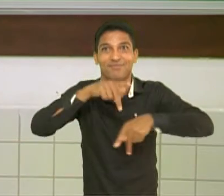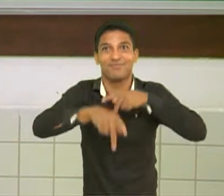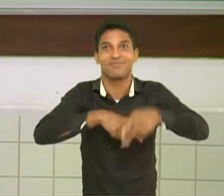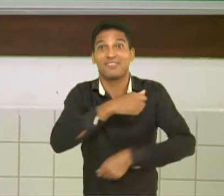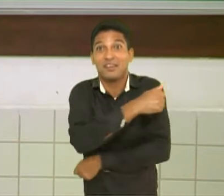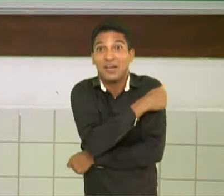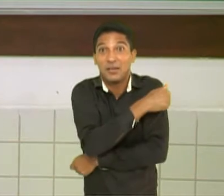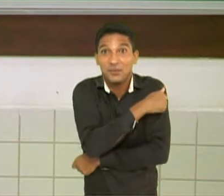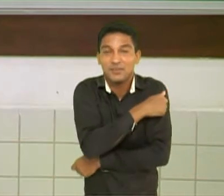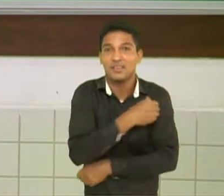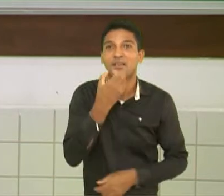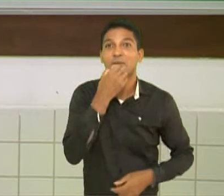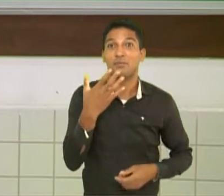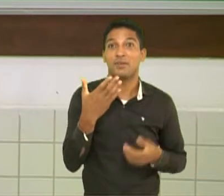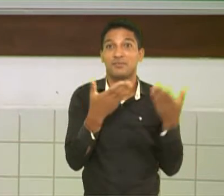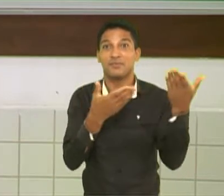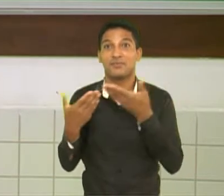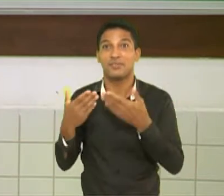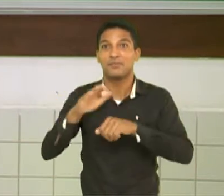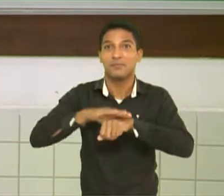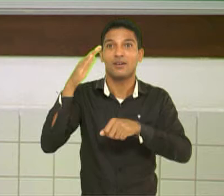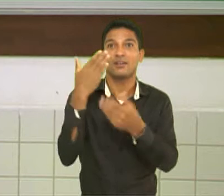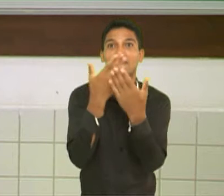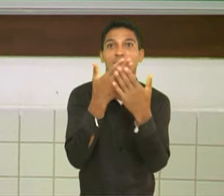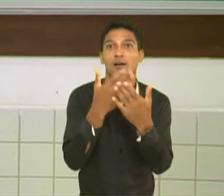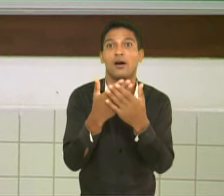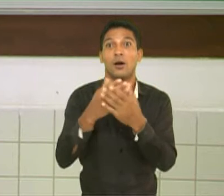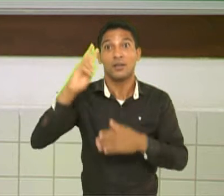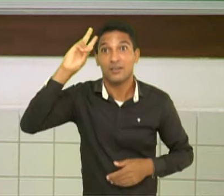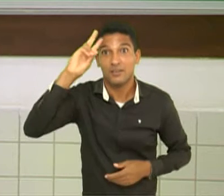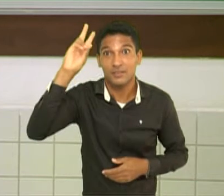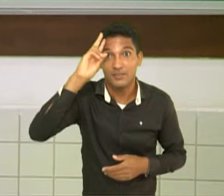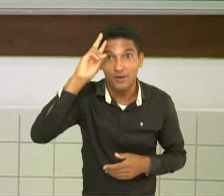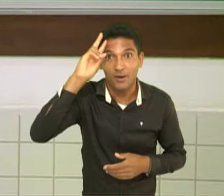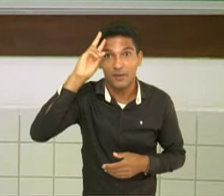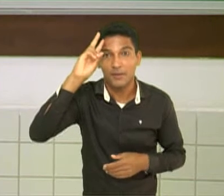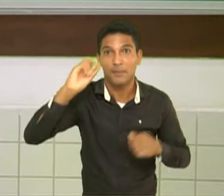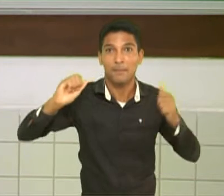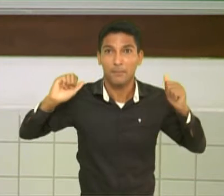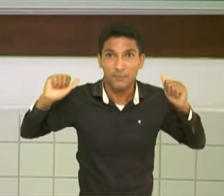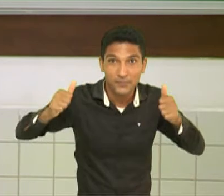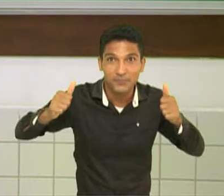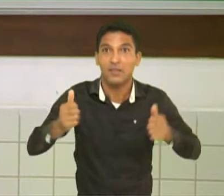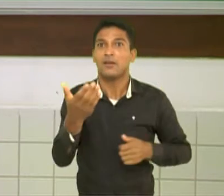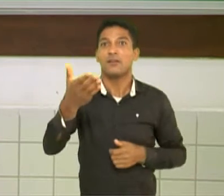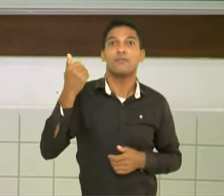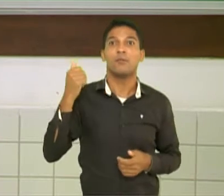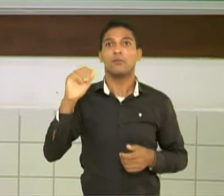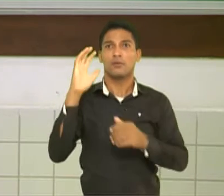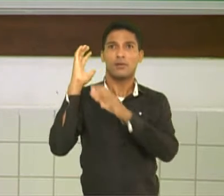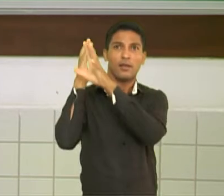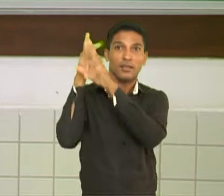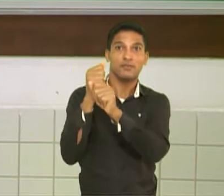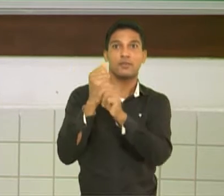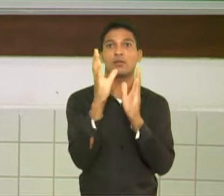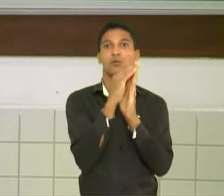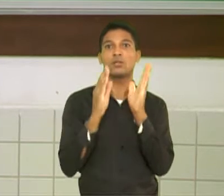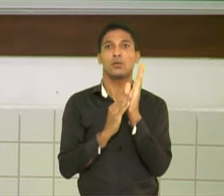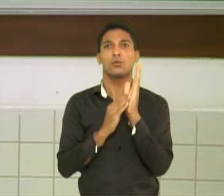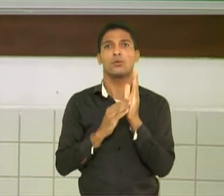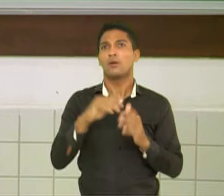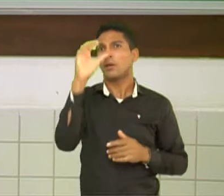povo! Bem-vindos a mais uma aula de história. Vamos revisar conteúdos, retomar